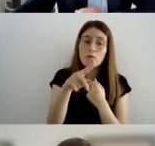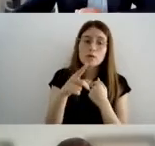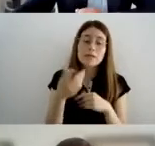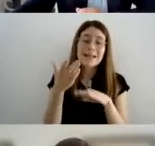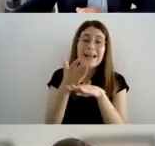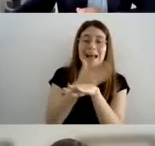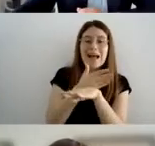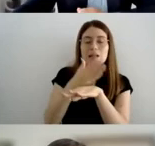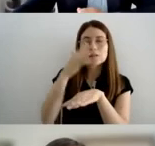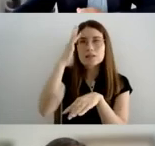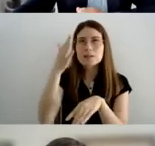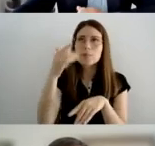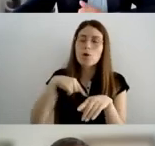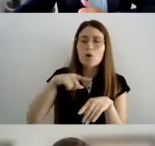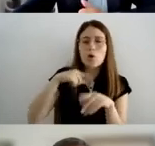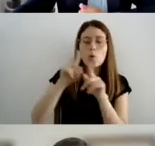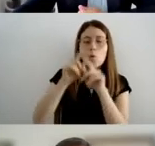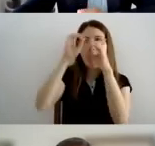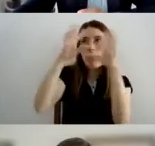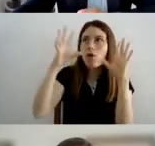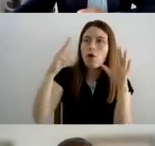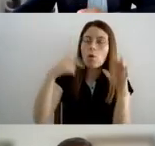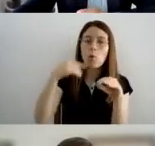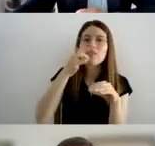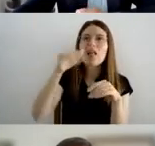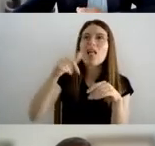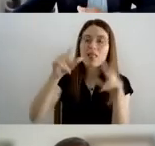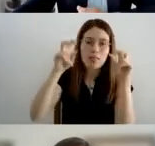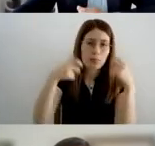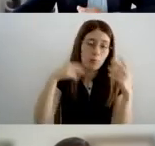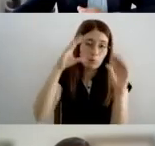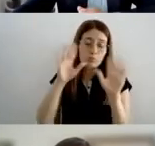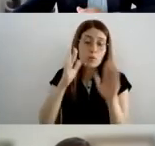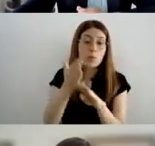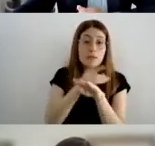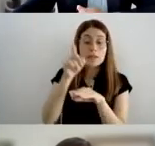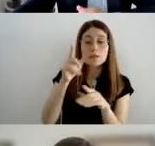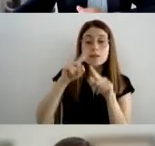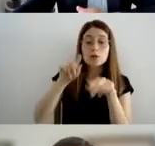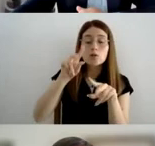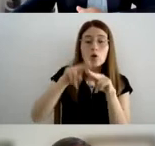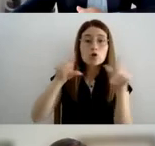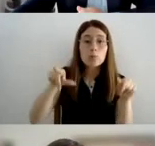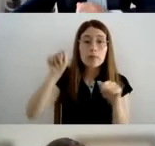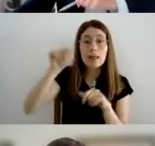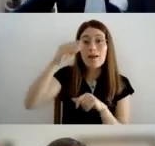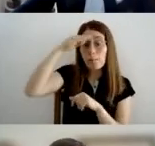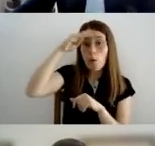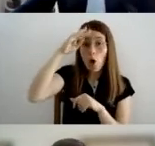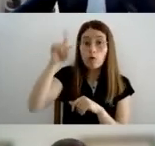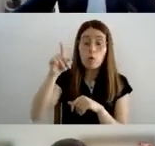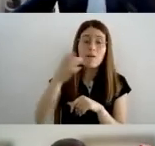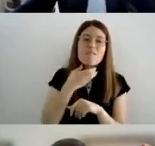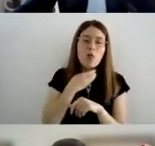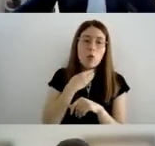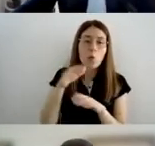saber ou de imaginar que um dia estaríamos a falar deste tema, quando cheguei ao Centro Hospitalar da Póvoa de Varzim, quando vinda do IPO, que era um hospital de referência